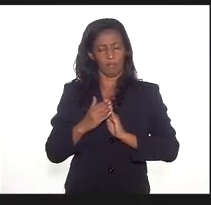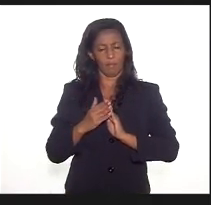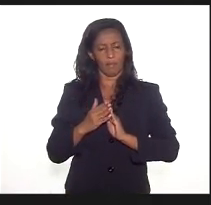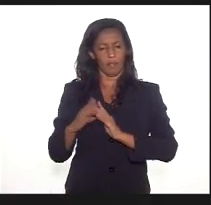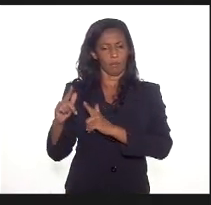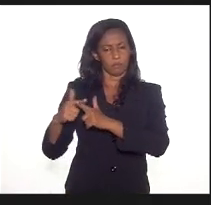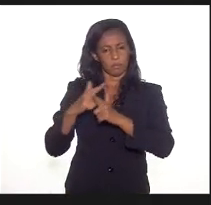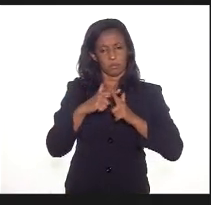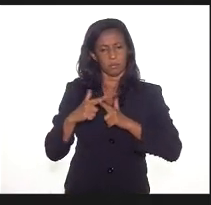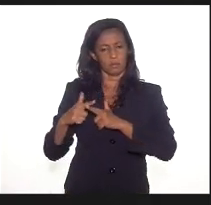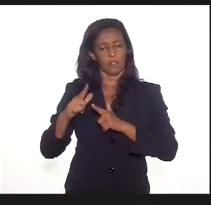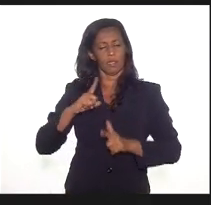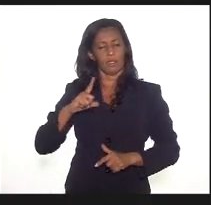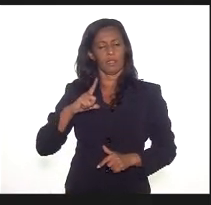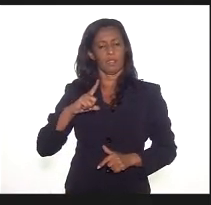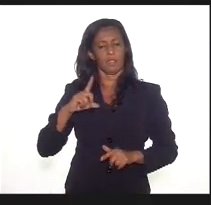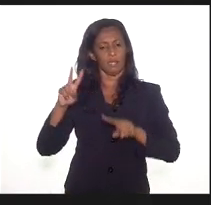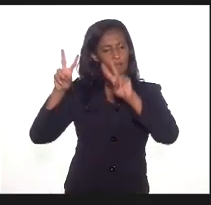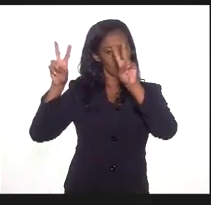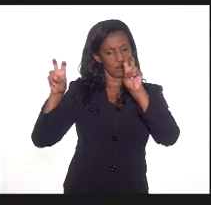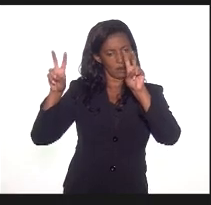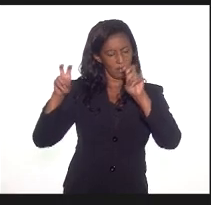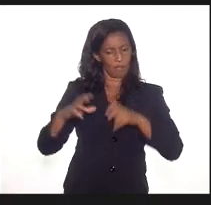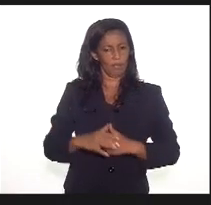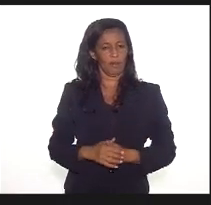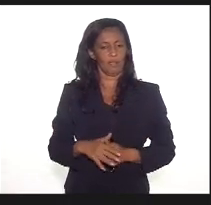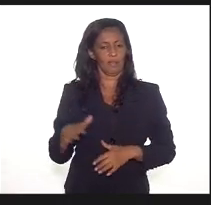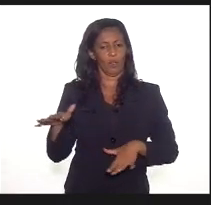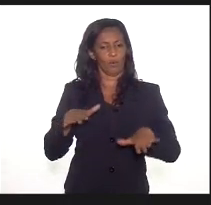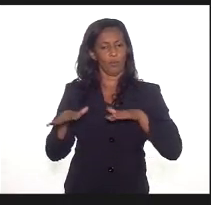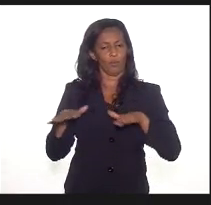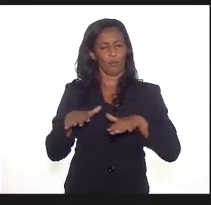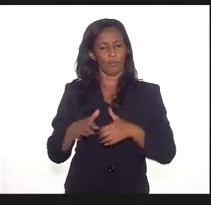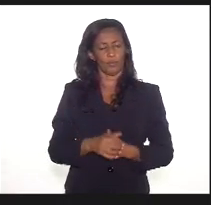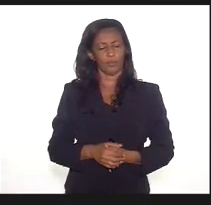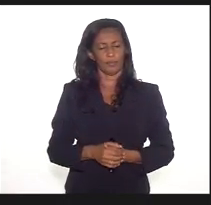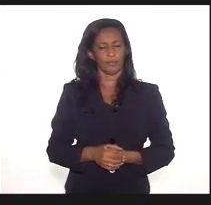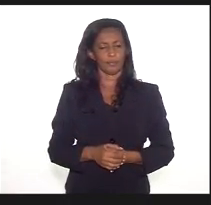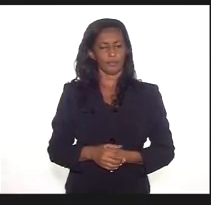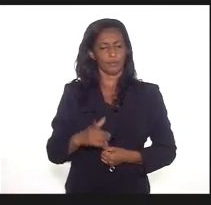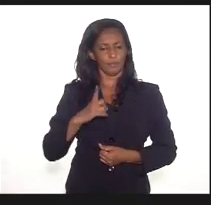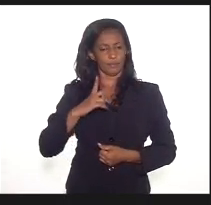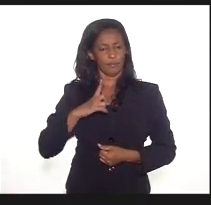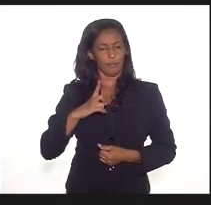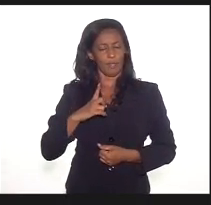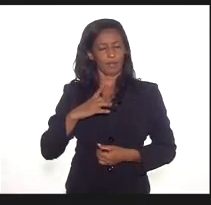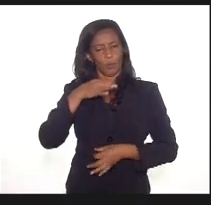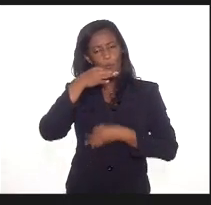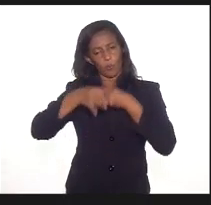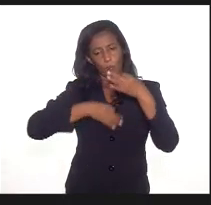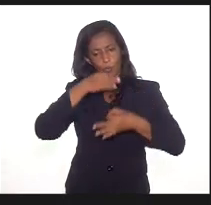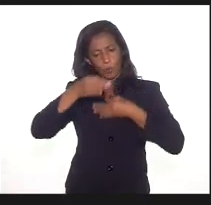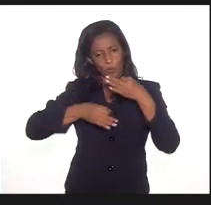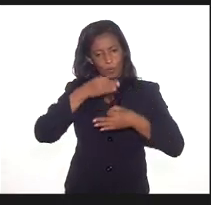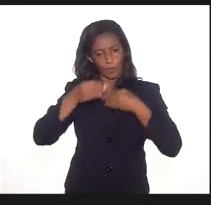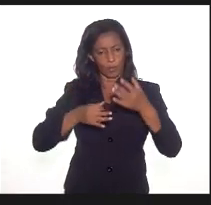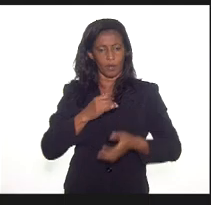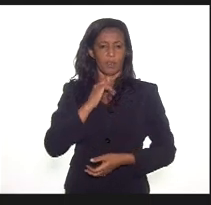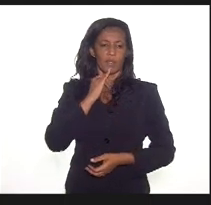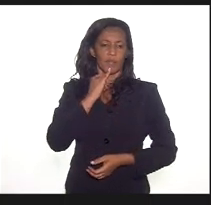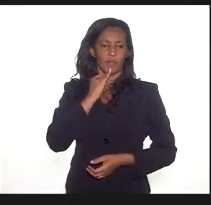peculiaridades que envolve esse tema. Então, o movimento tem alguns questionamentos, infelizmente não